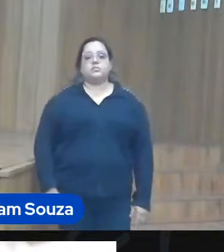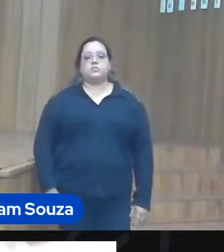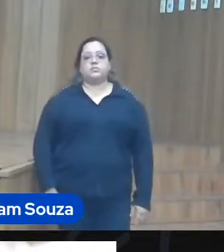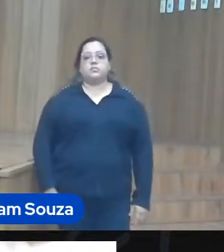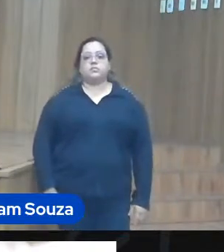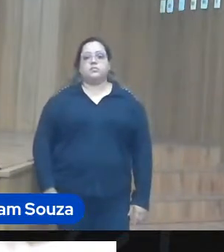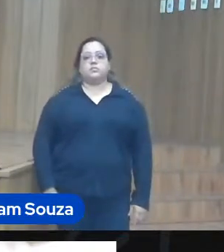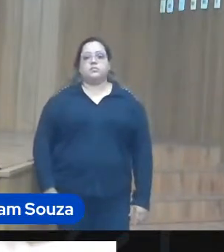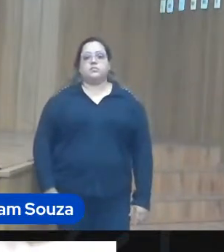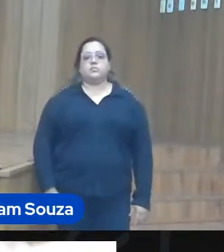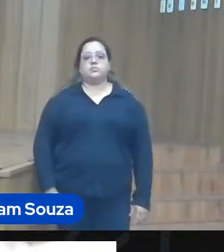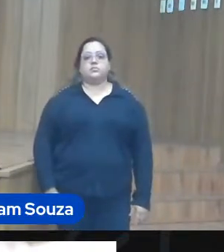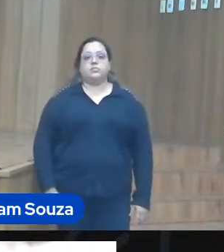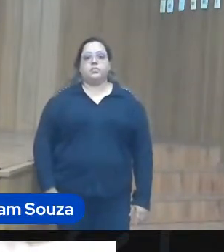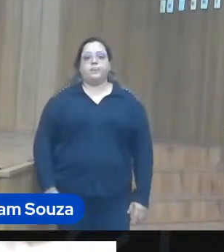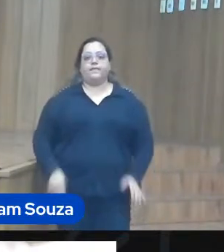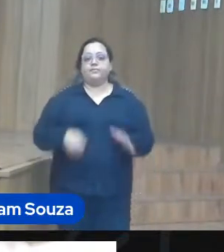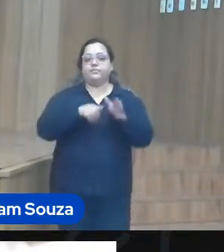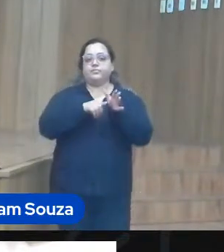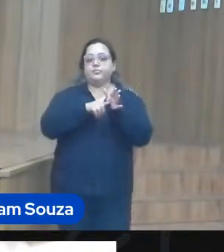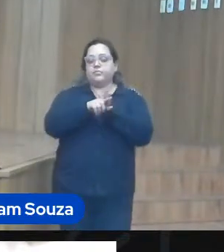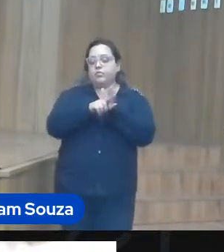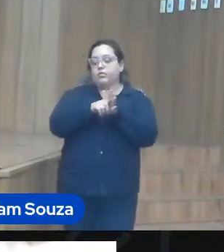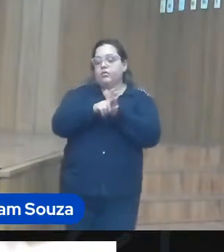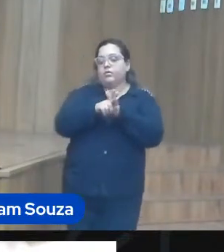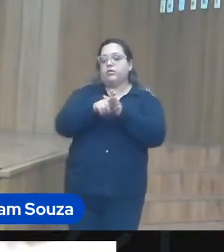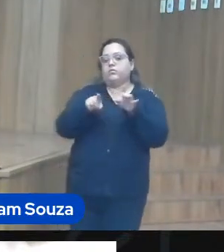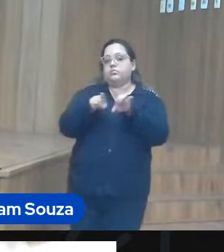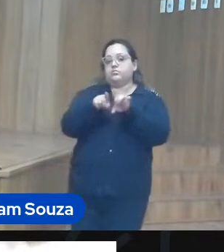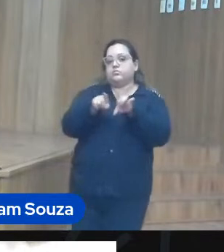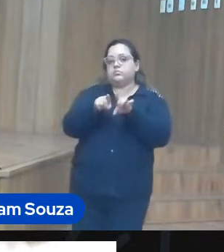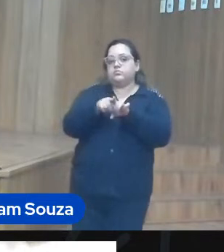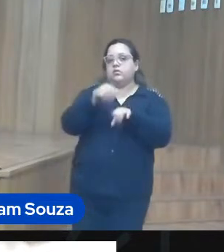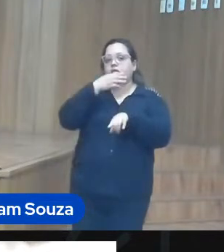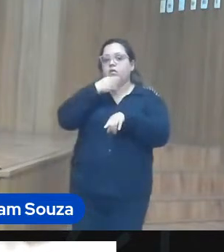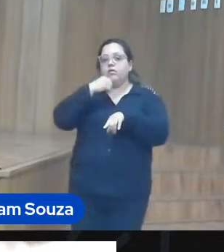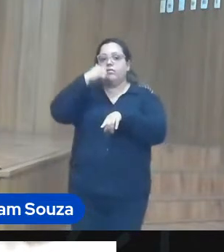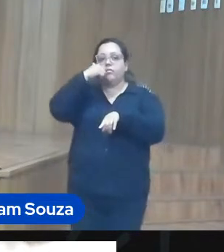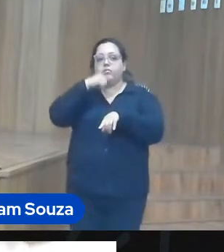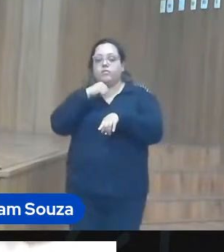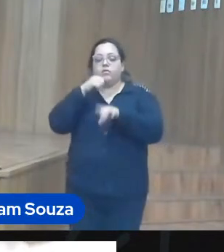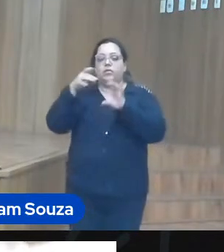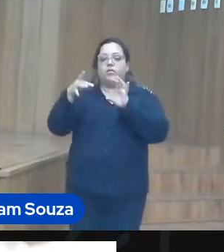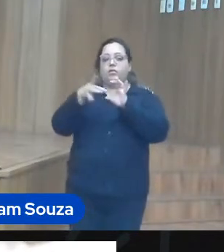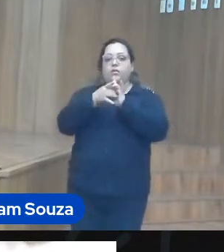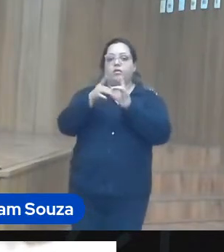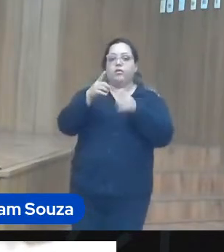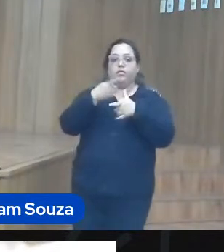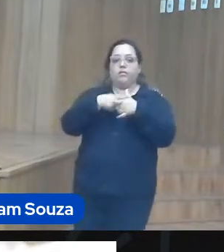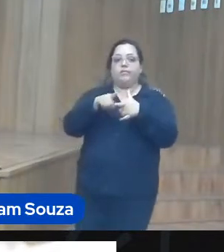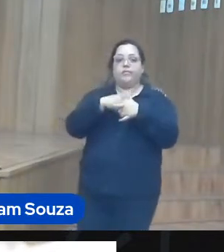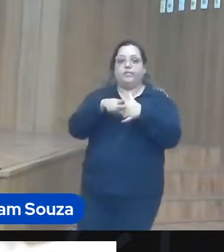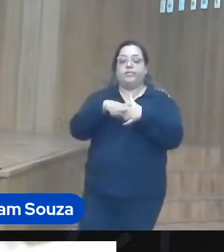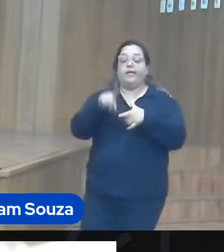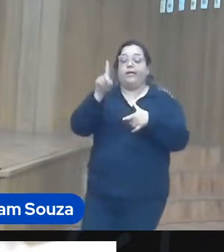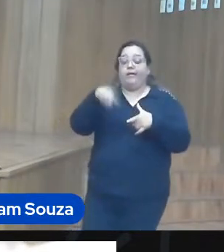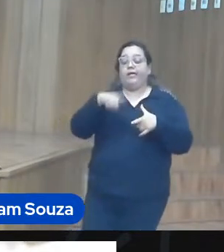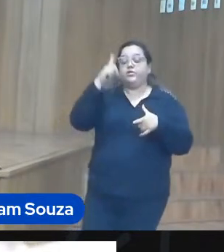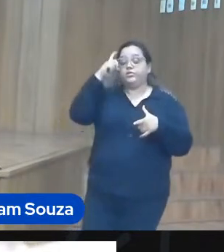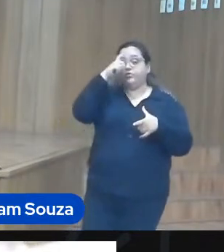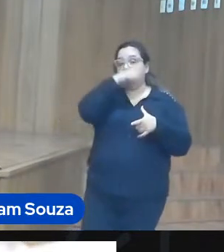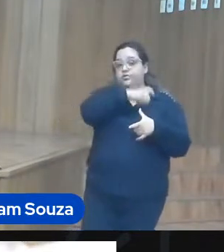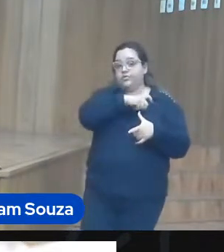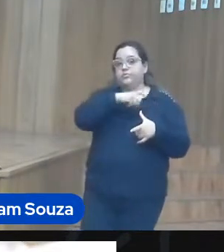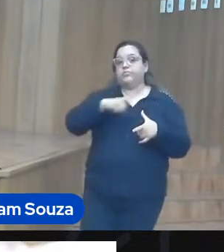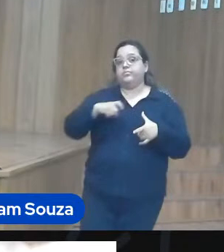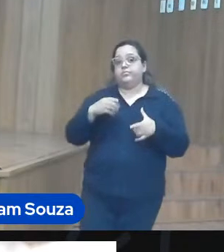os pesquisadores e pesquisadoras conectados ao problema. É muito difícil você